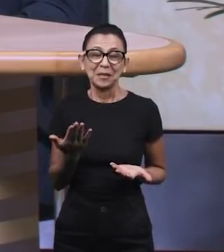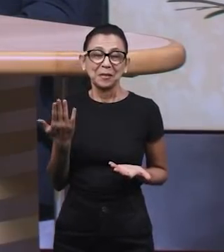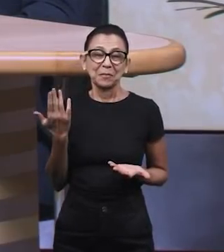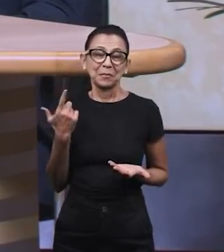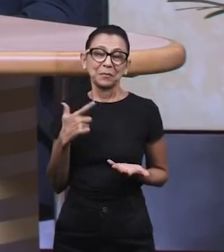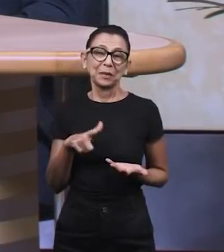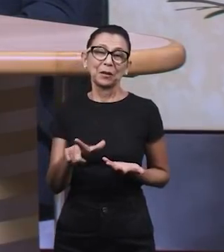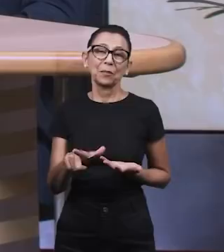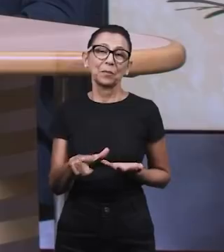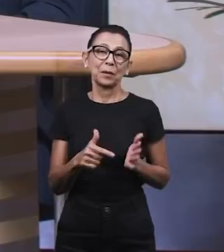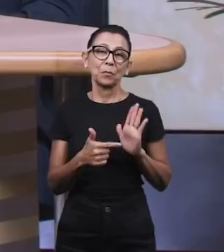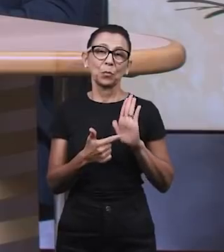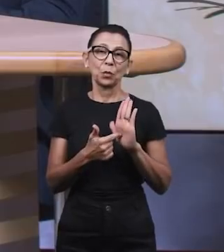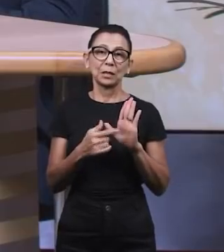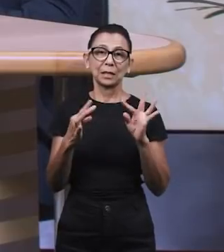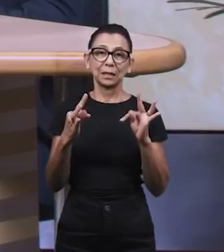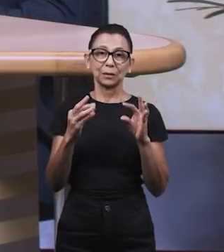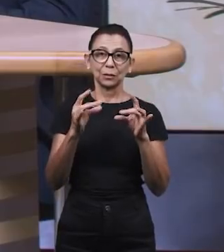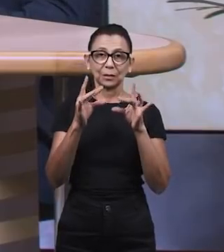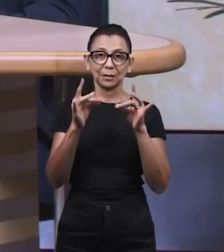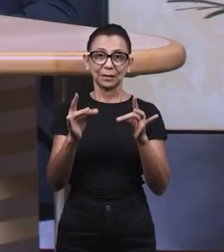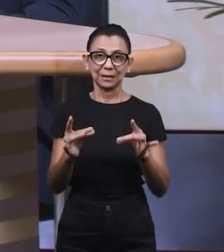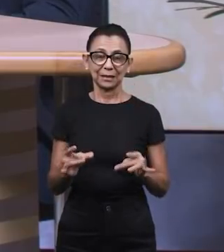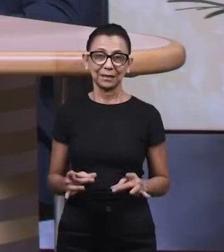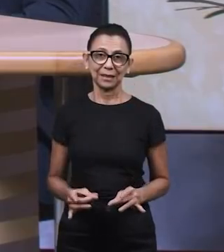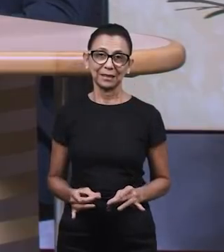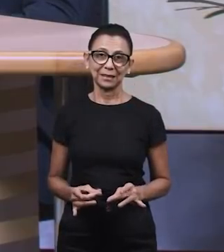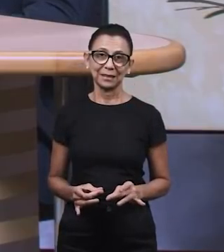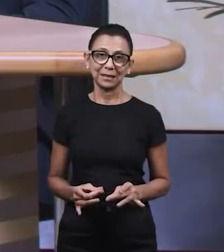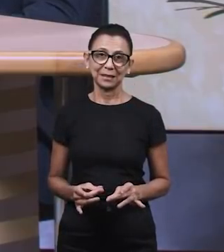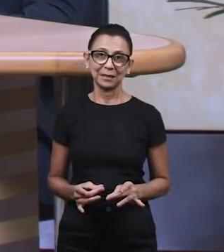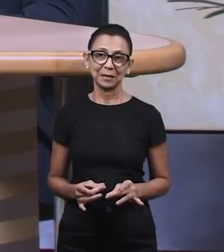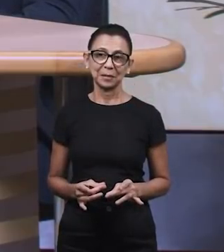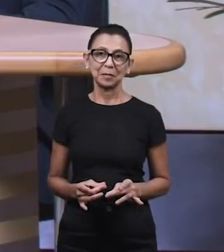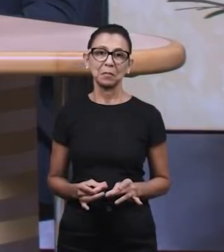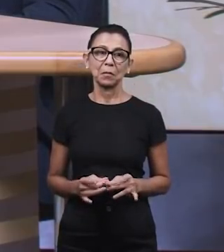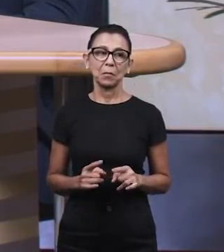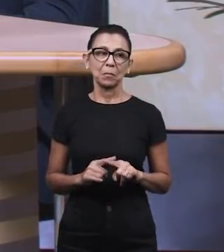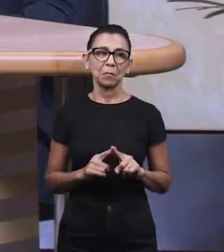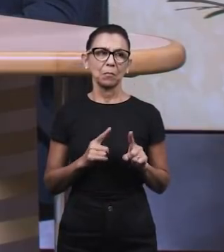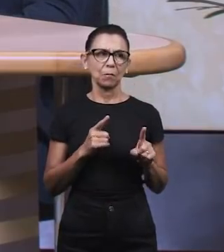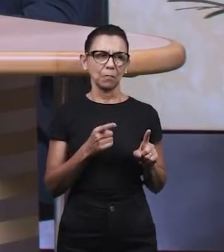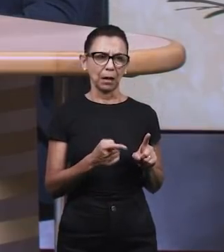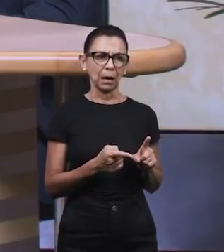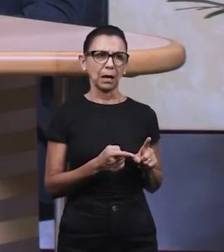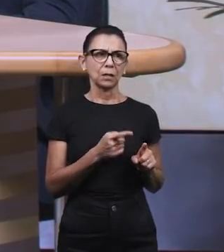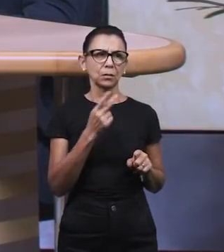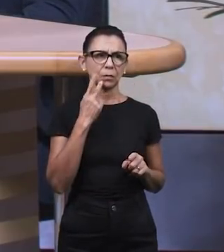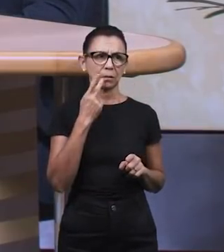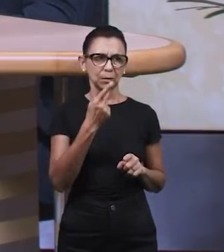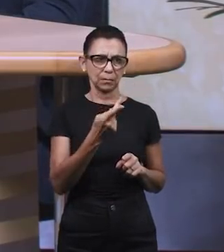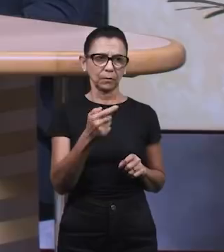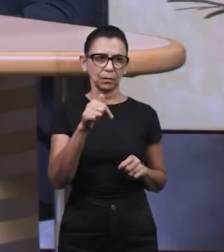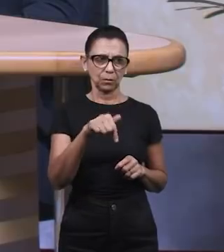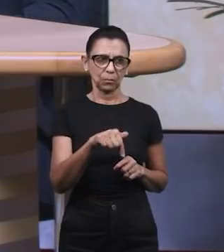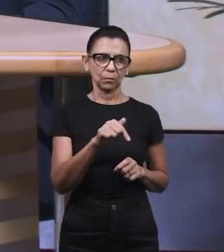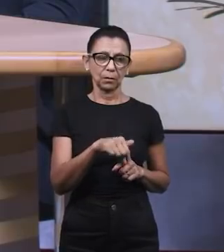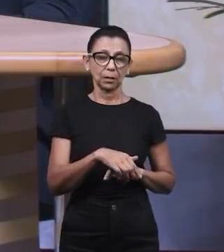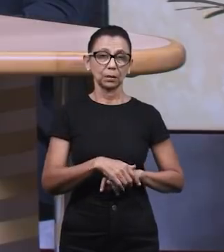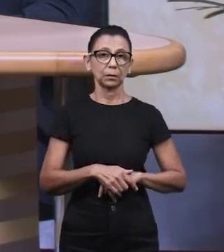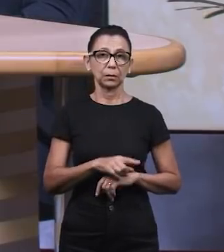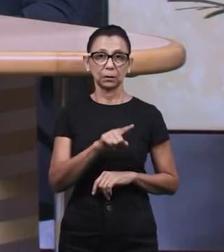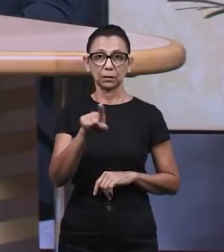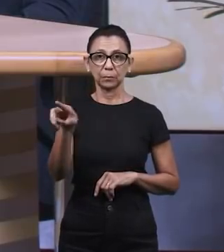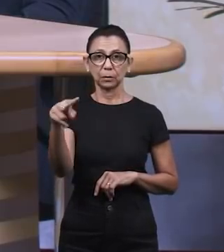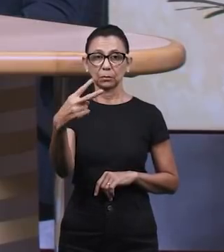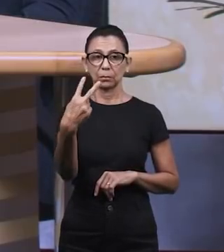atender, ou abraçar tudo isso, apresentar tudo isso, mas só essas abordagens que foram feitas aqui,